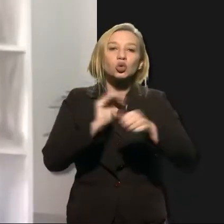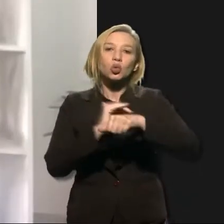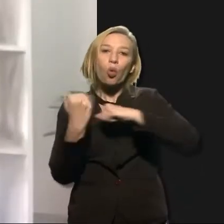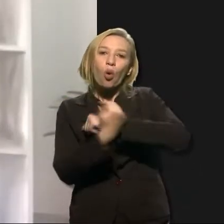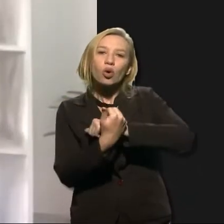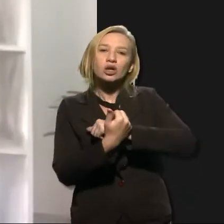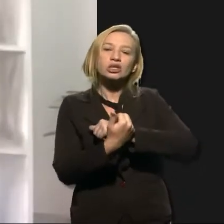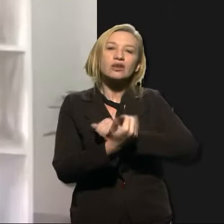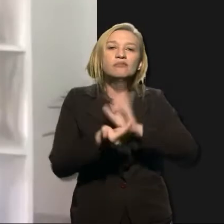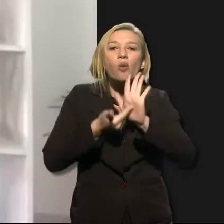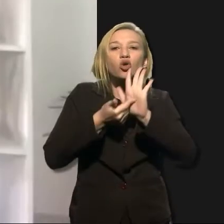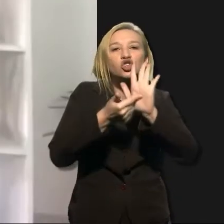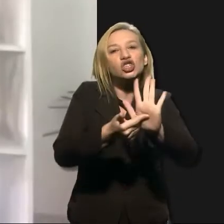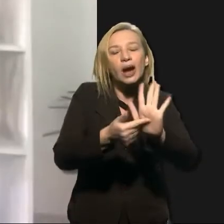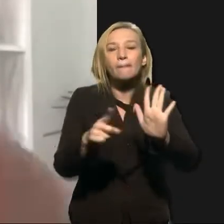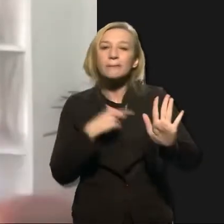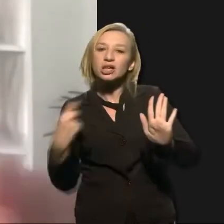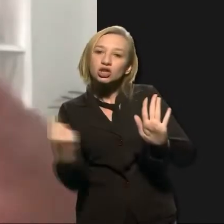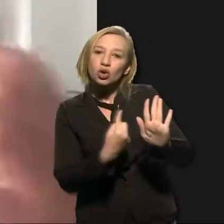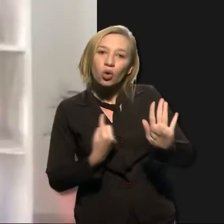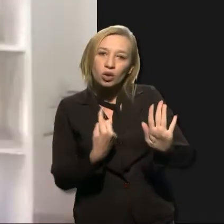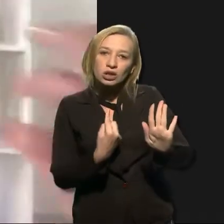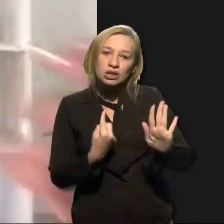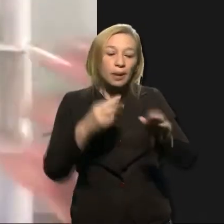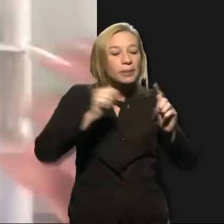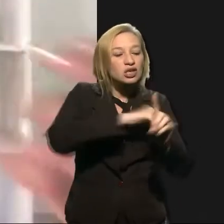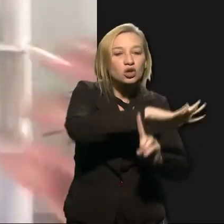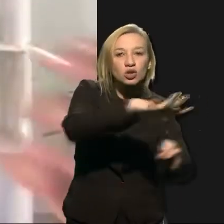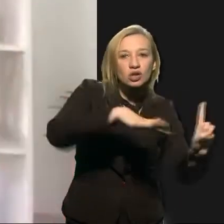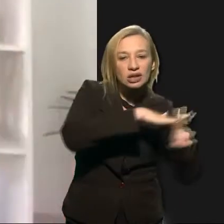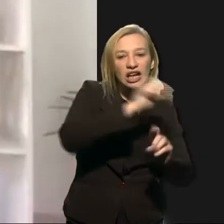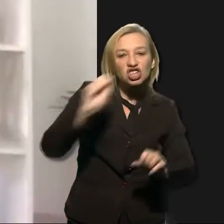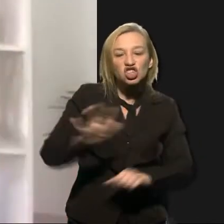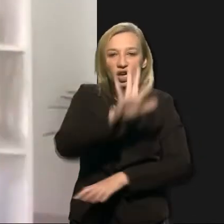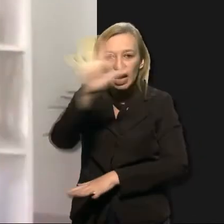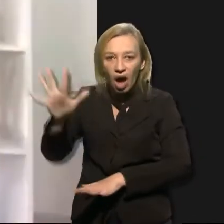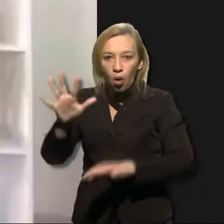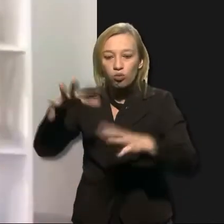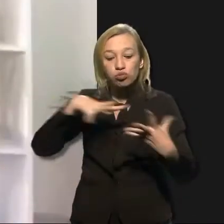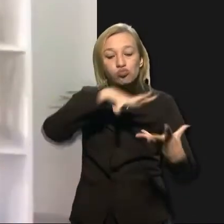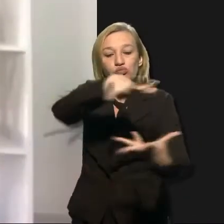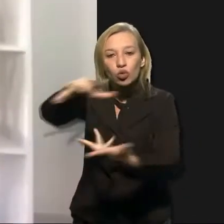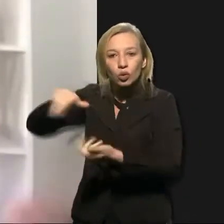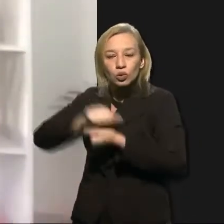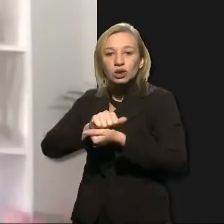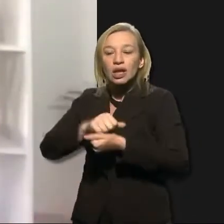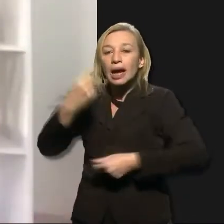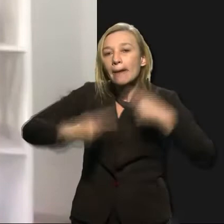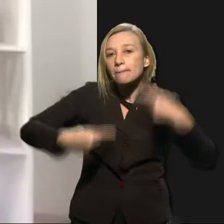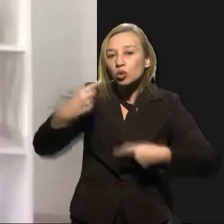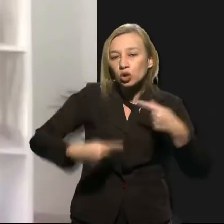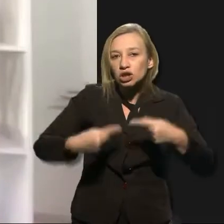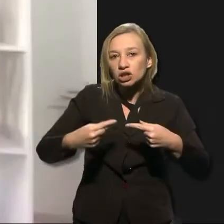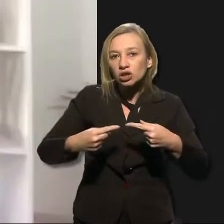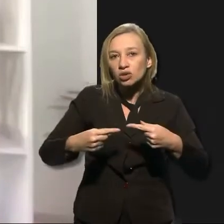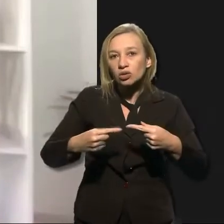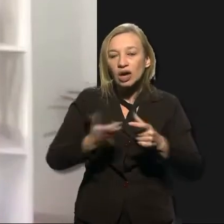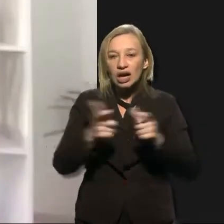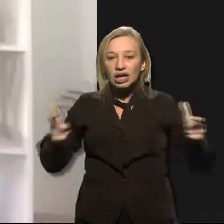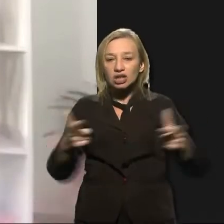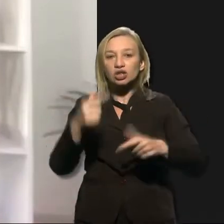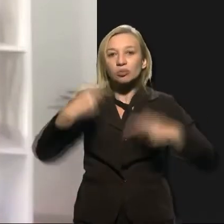que hoje o coronavírus veio mostrar para a gente, né, para a sociedade em geral, para o